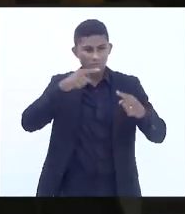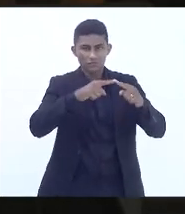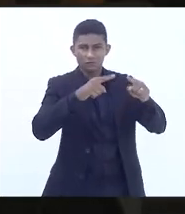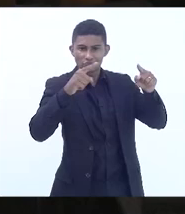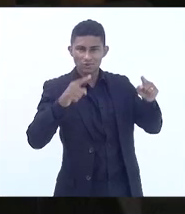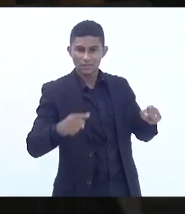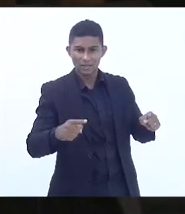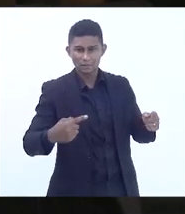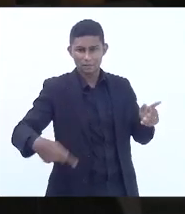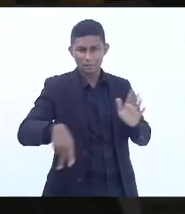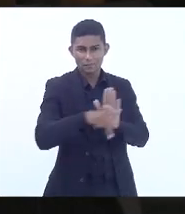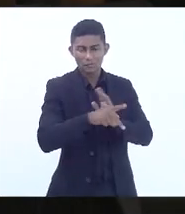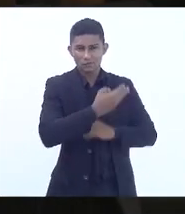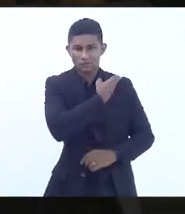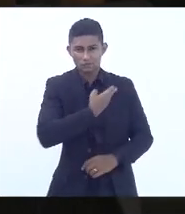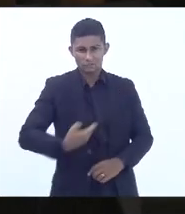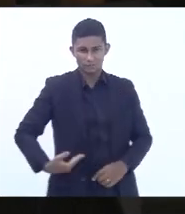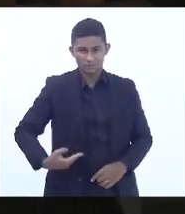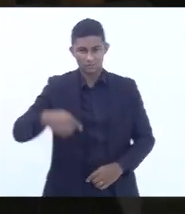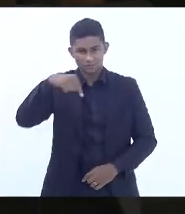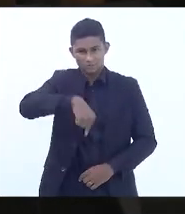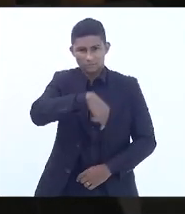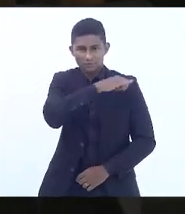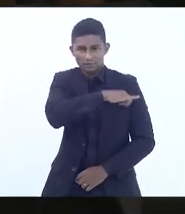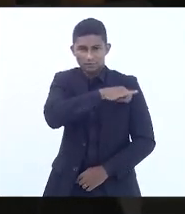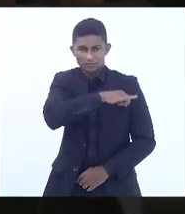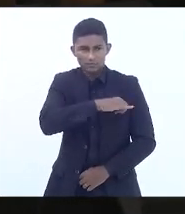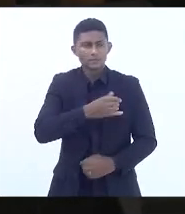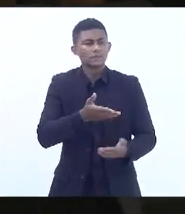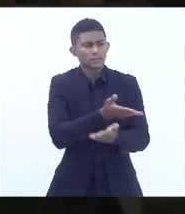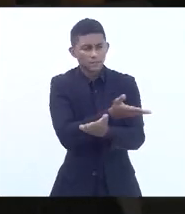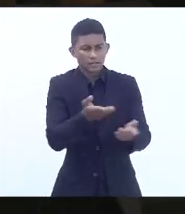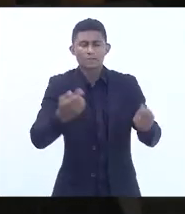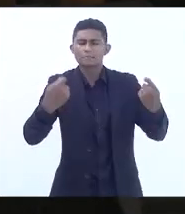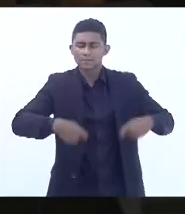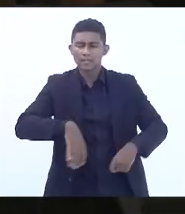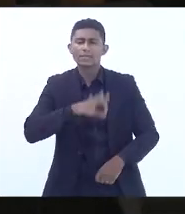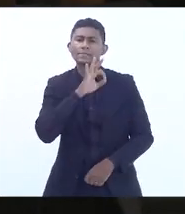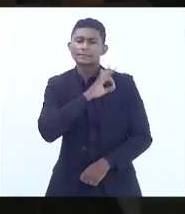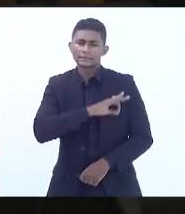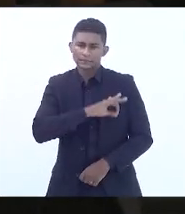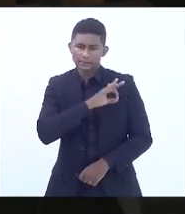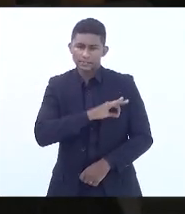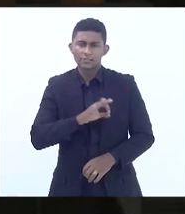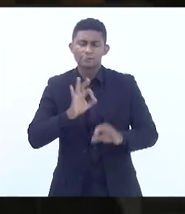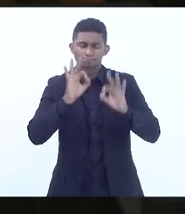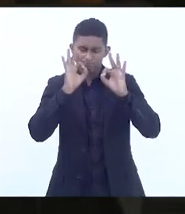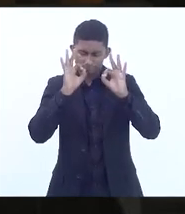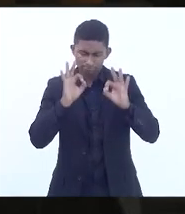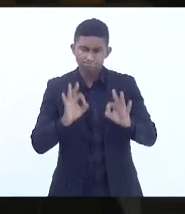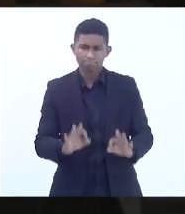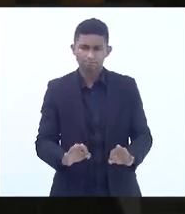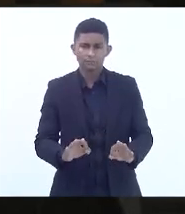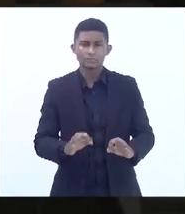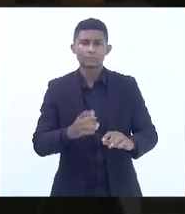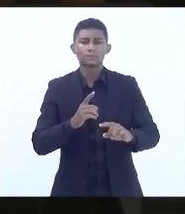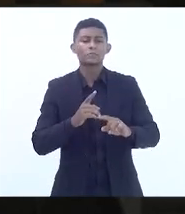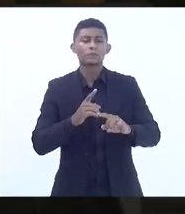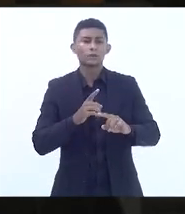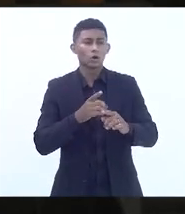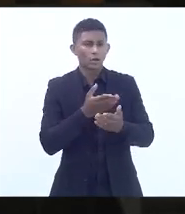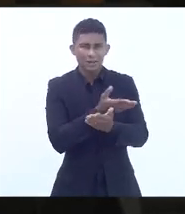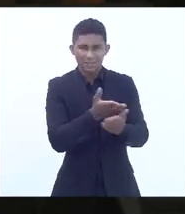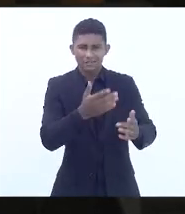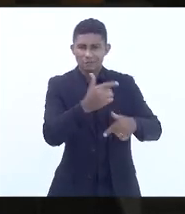Janeiro possa ter salários condignos, função das suas competências